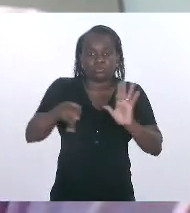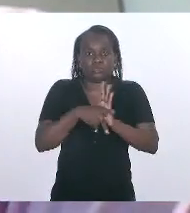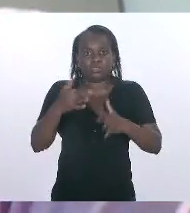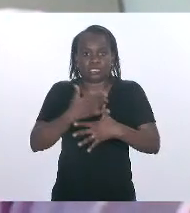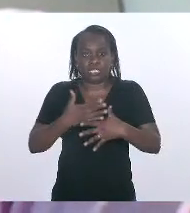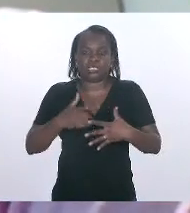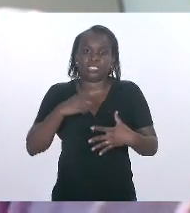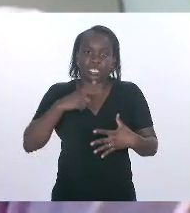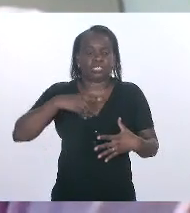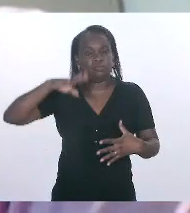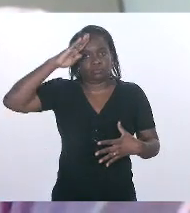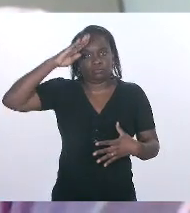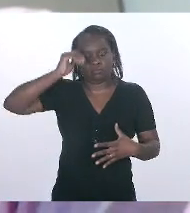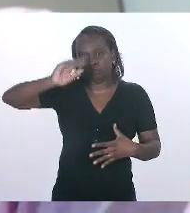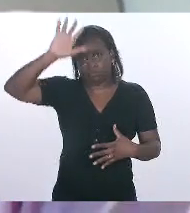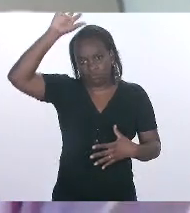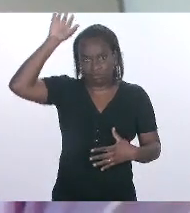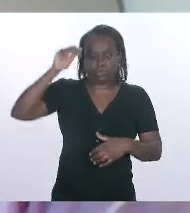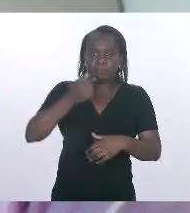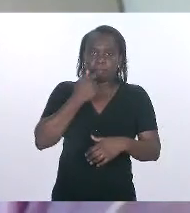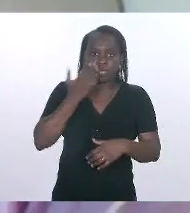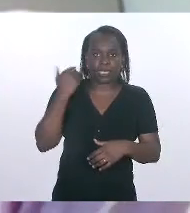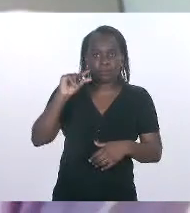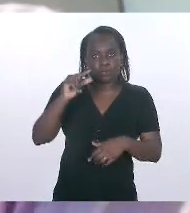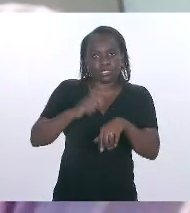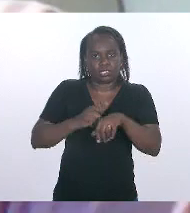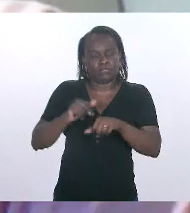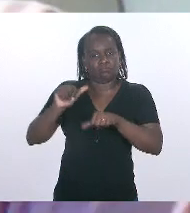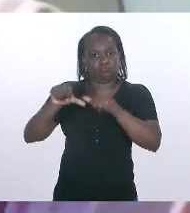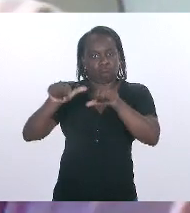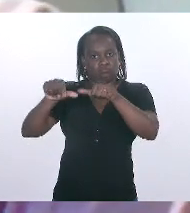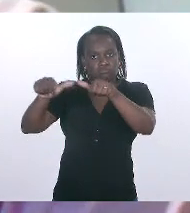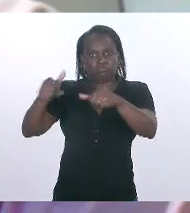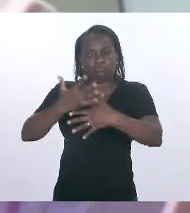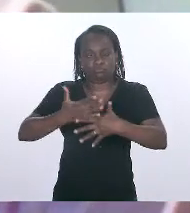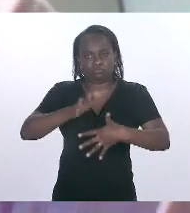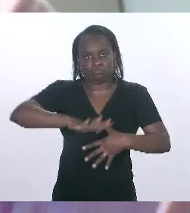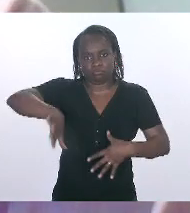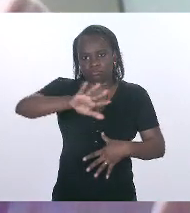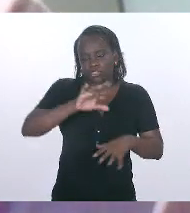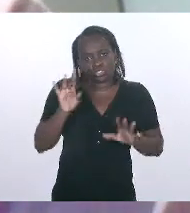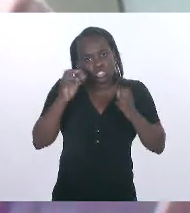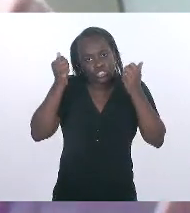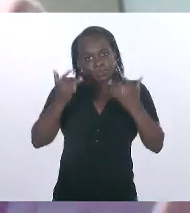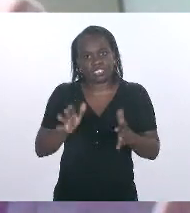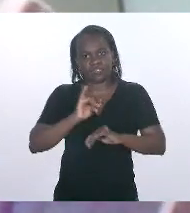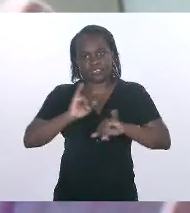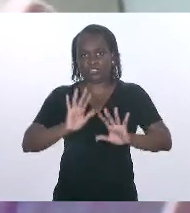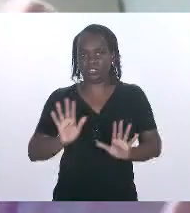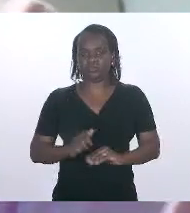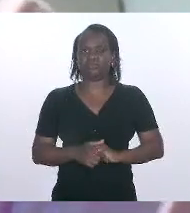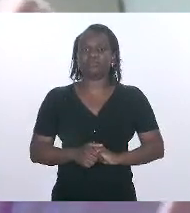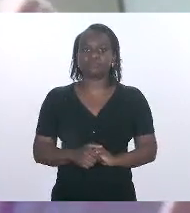que já conta com um quartel recentemente reformado, inclusive, lá na cidade. Só fazer esse registro.